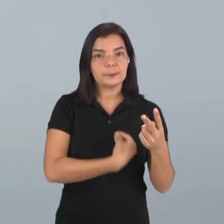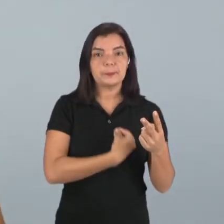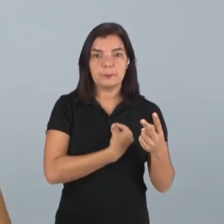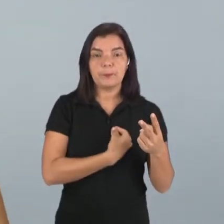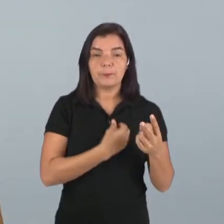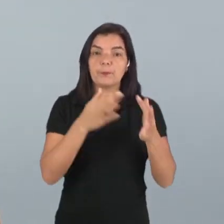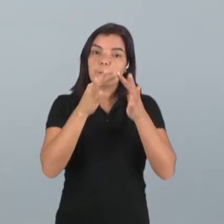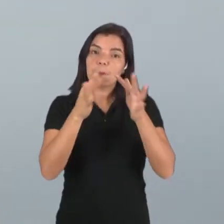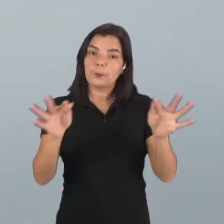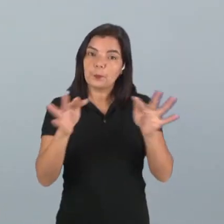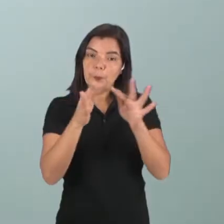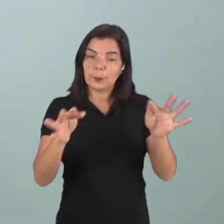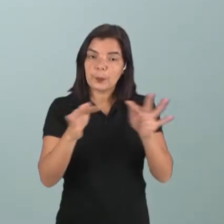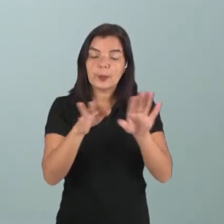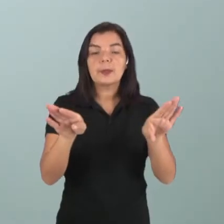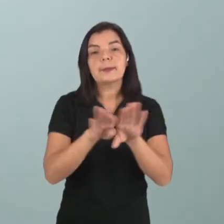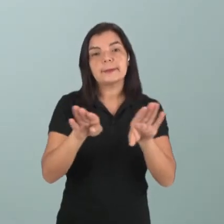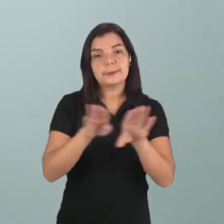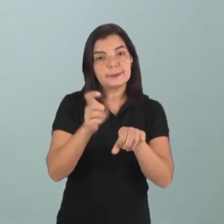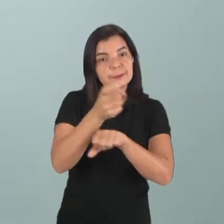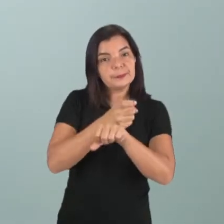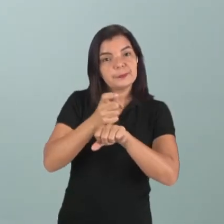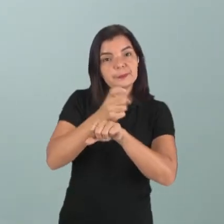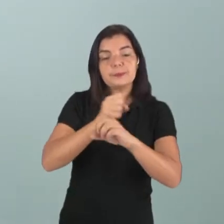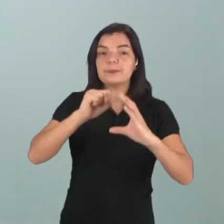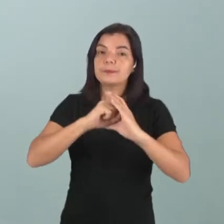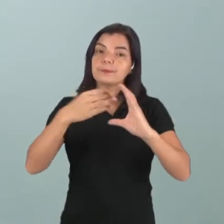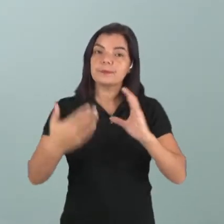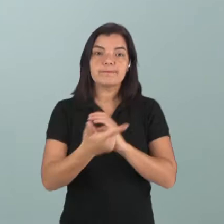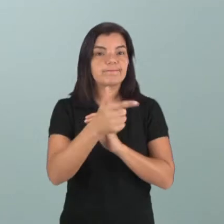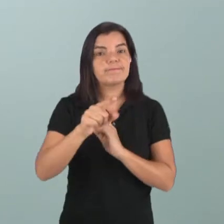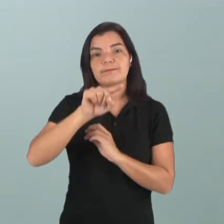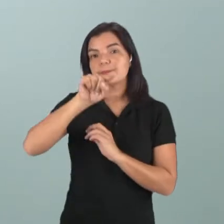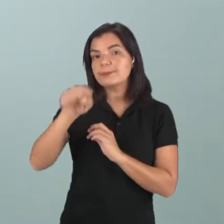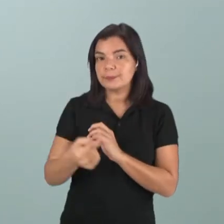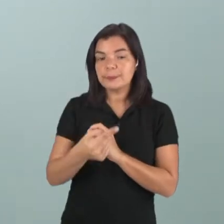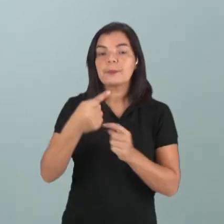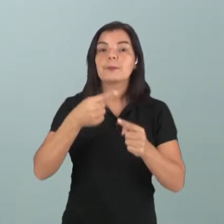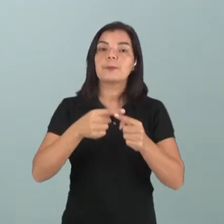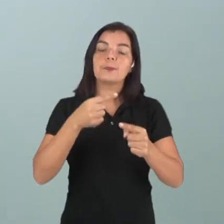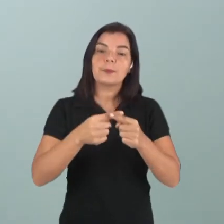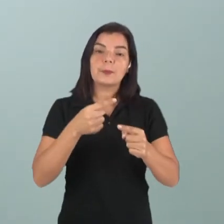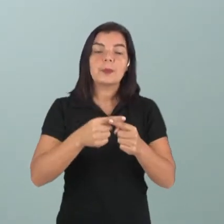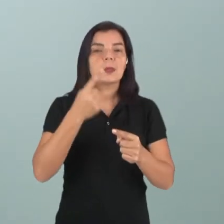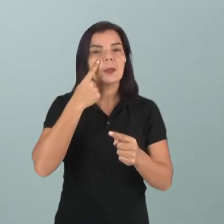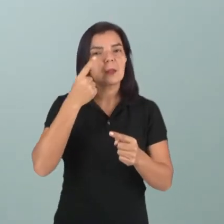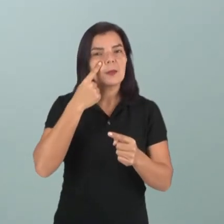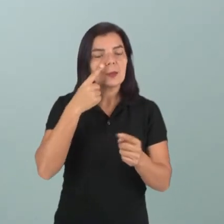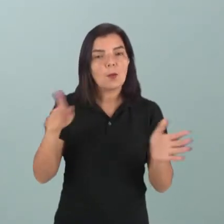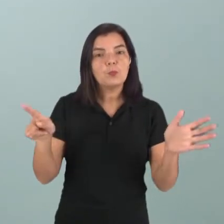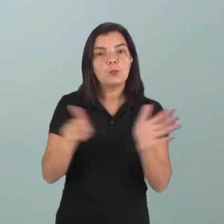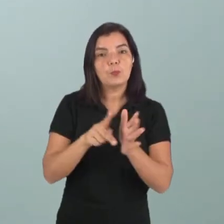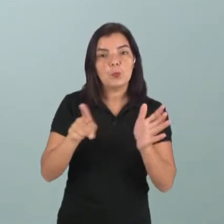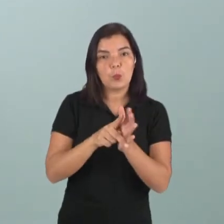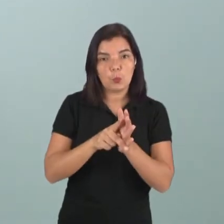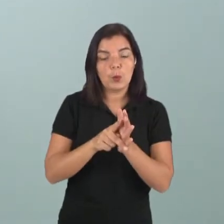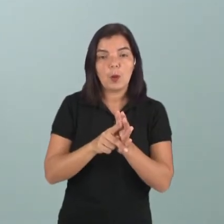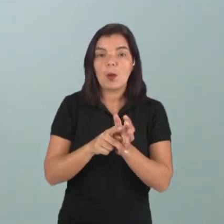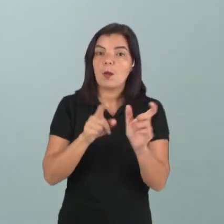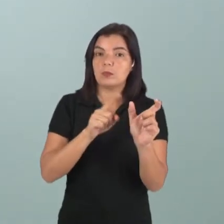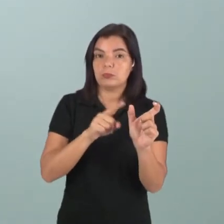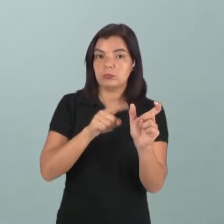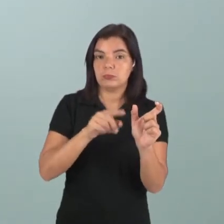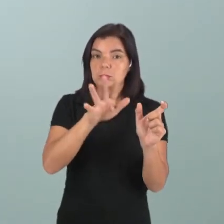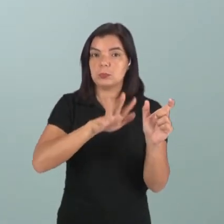uma oração subordinada adjetiva, ela caracteriza, e ela não vai ter vírgula, por quê? Porque eu vou ter uma especificação em relação a um termo que